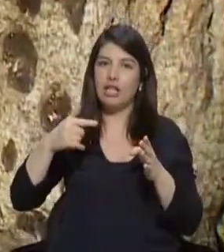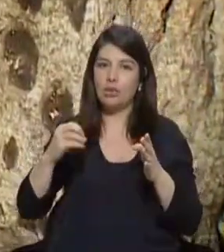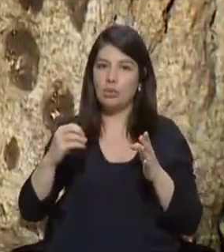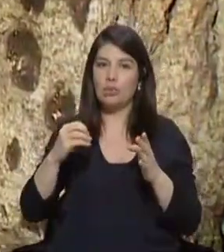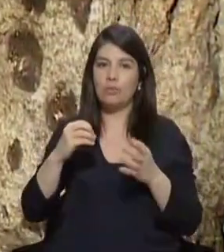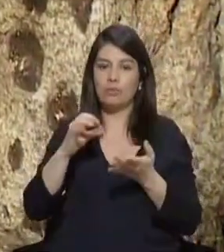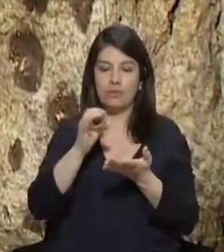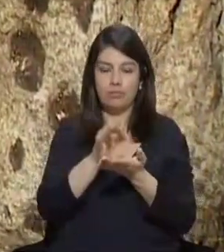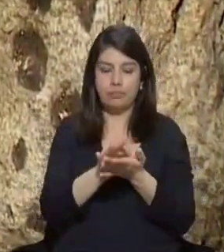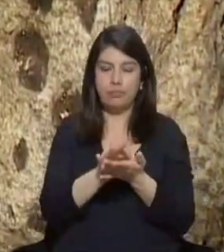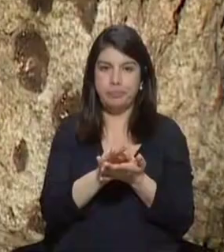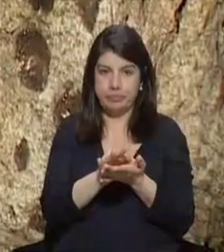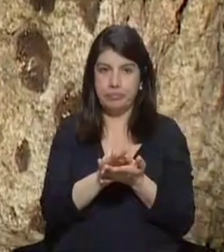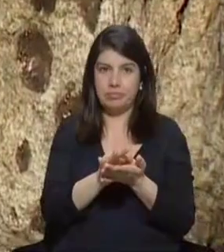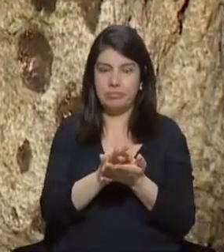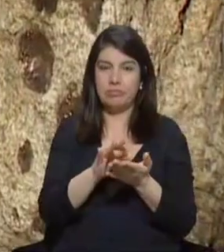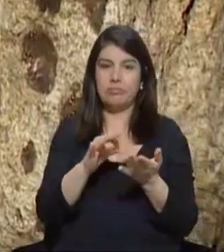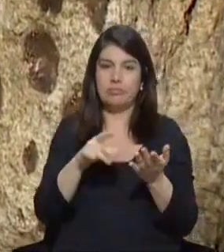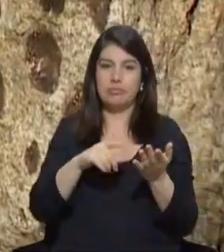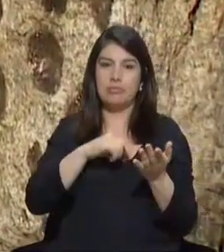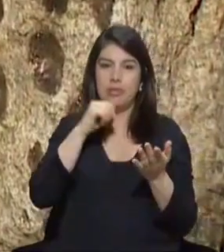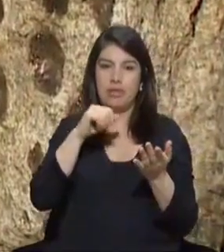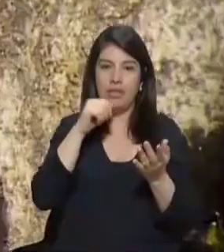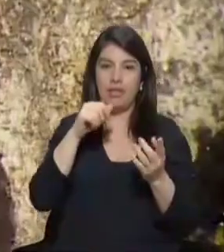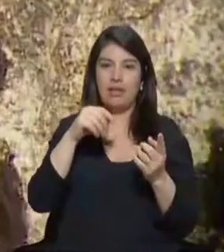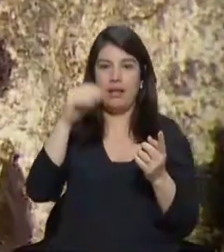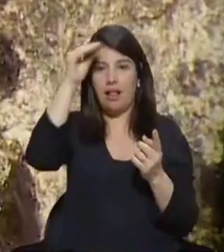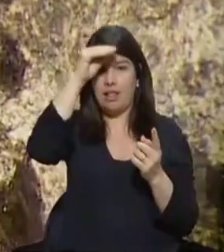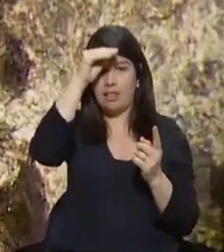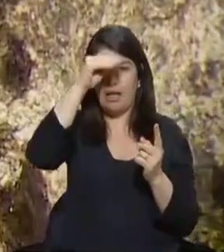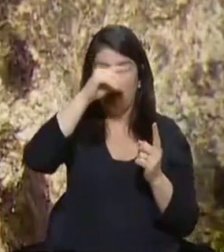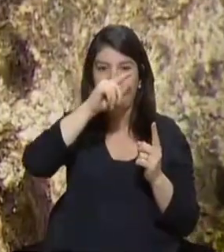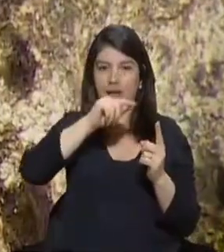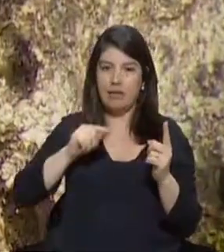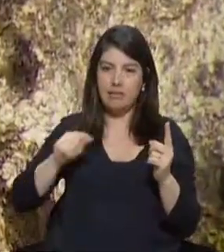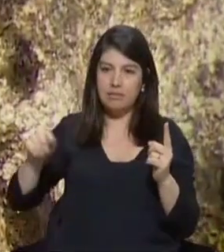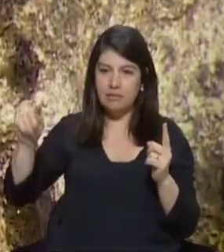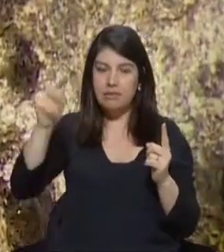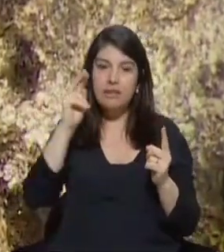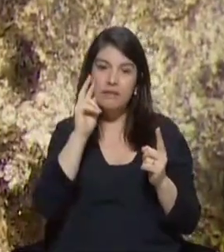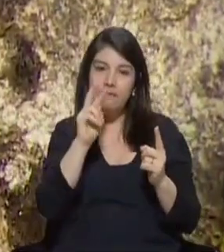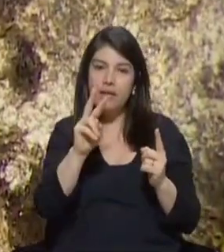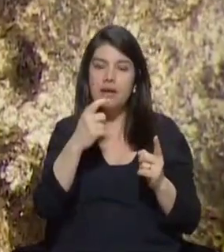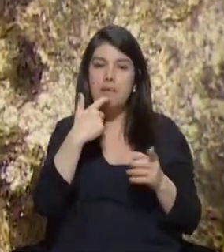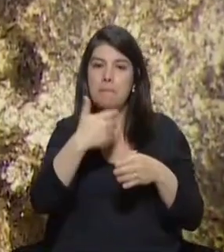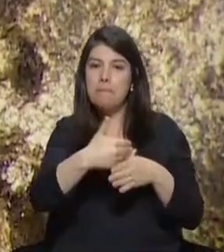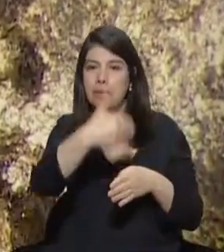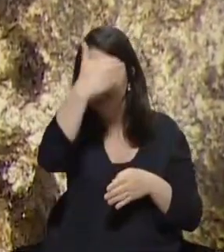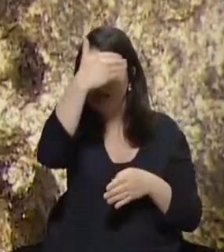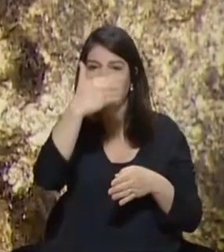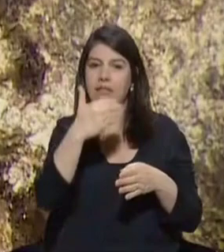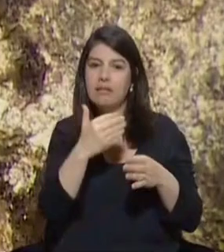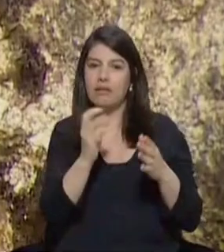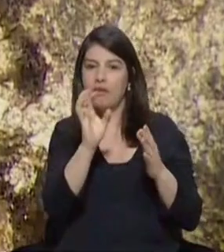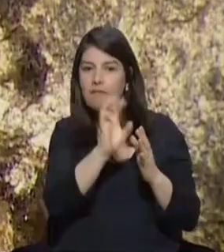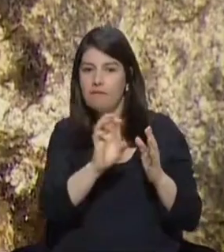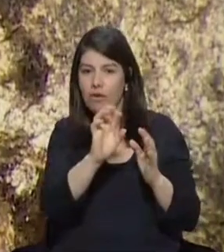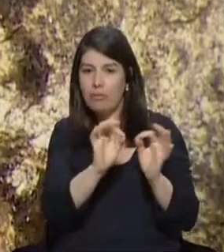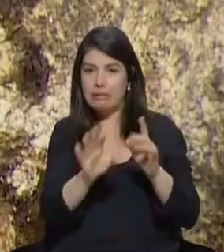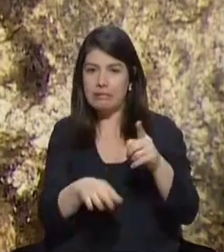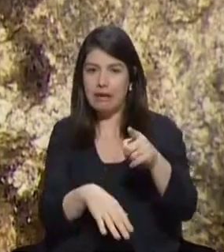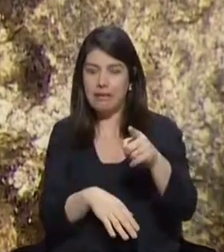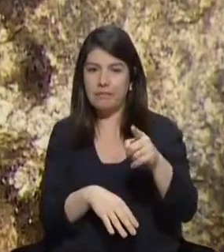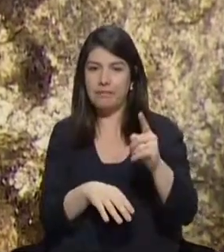Por isso é comum percorrermos a aldeia e irmos observando paredes como esta, muros. A